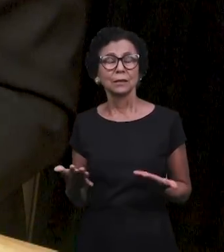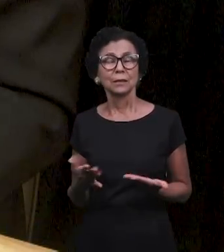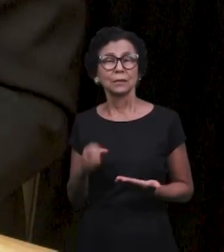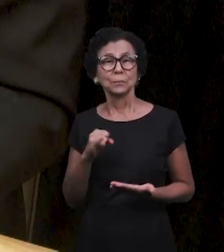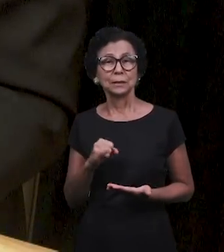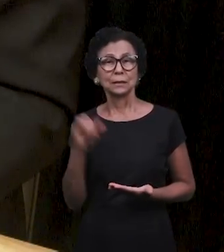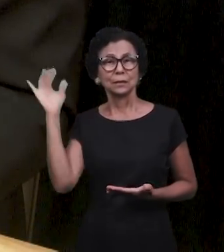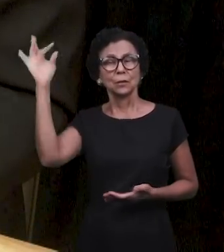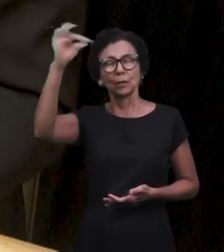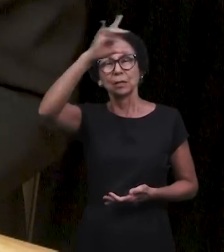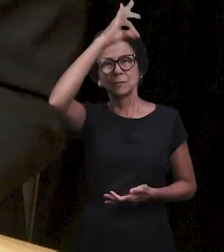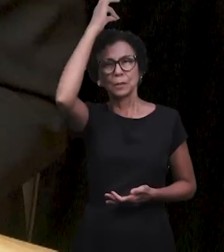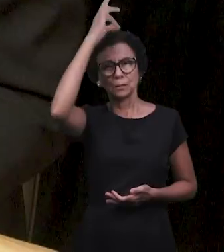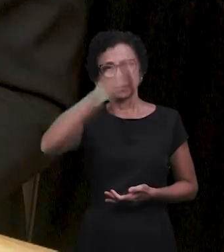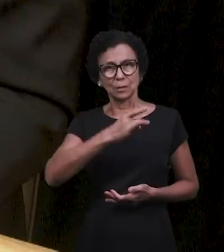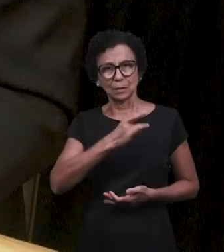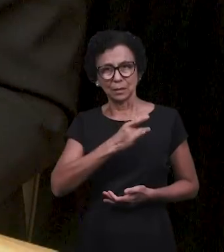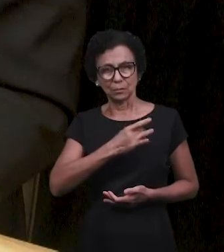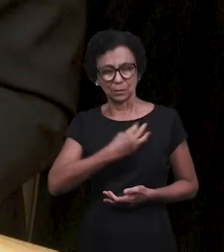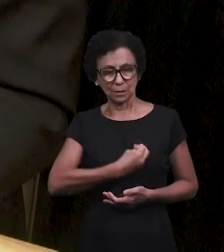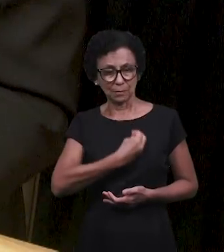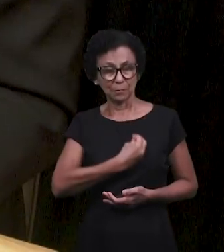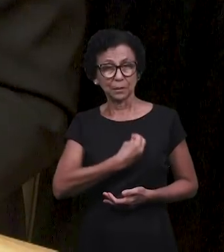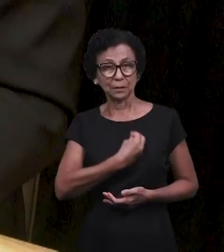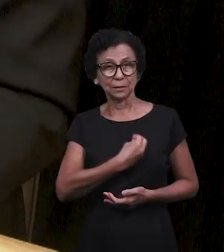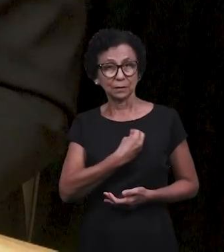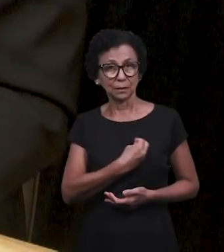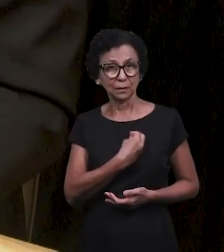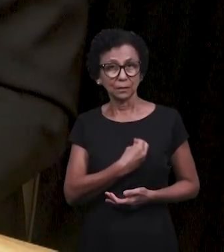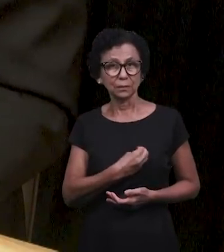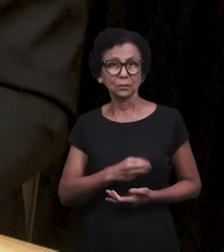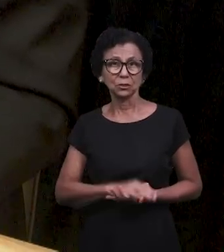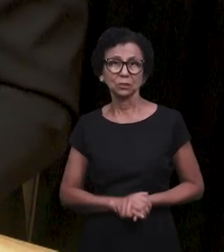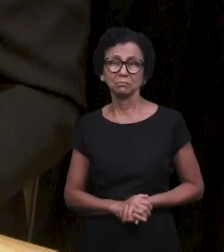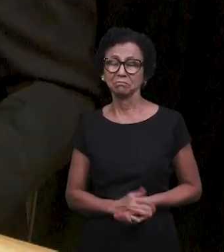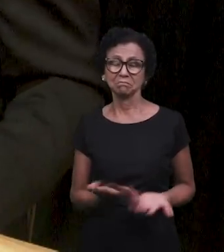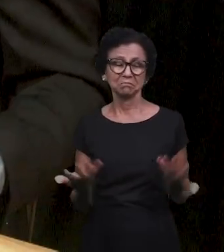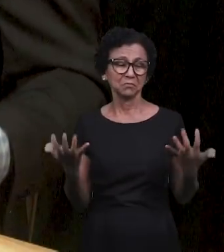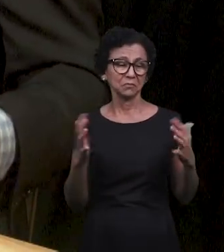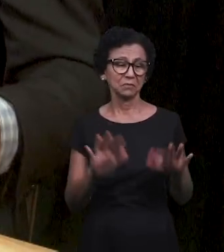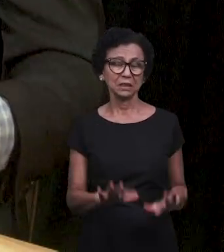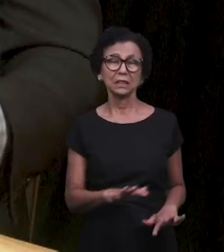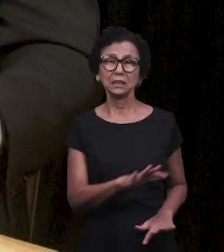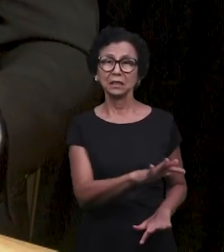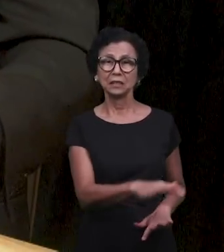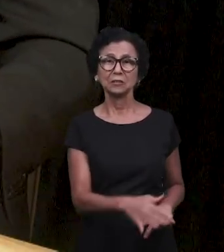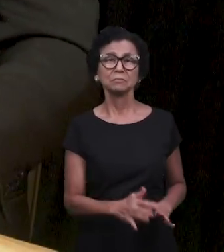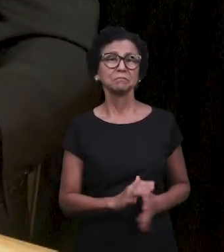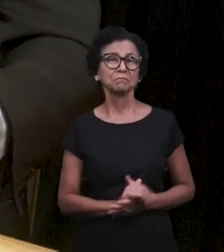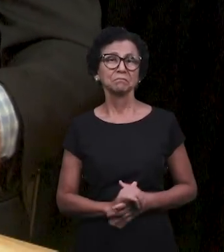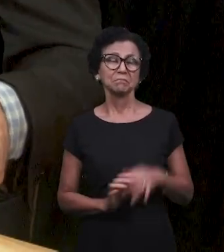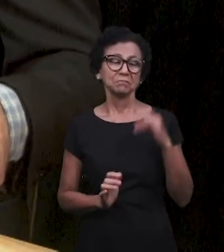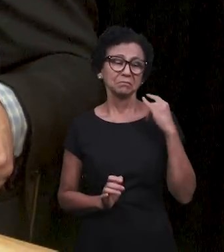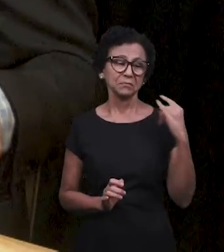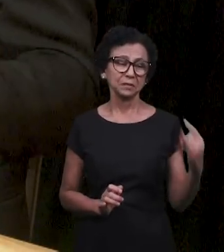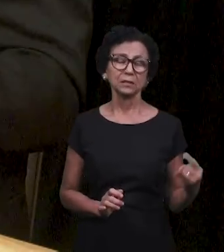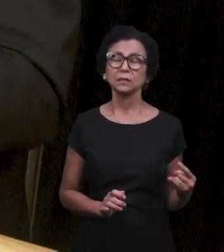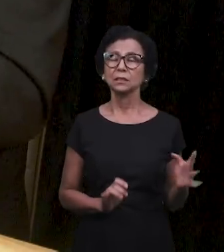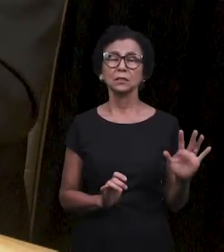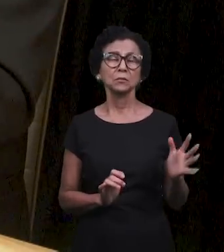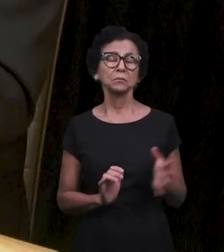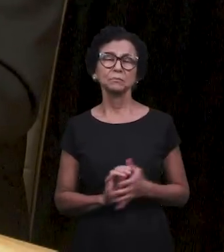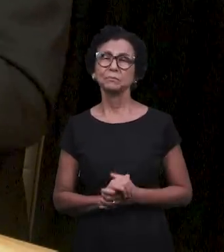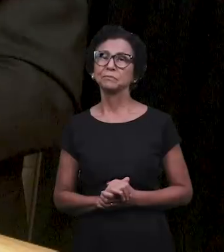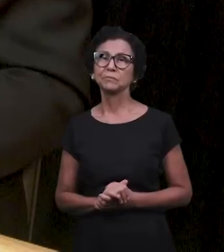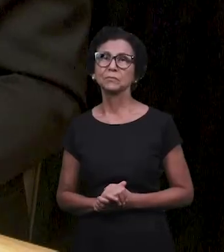é fortalecido, você não vai querer comer bolota de porco. Andar em espírito e não cumprireis as concupiscências da carne. Você não precisa, se você